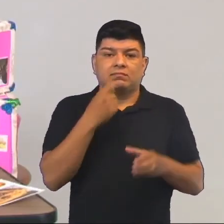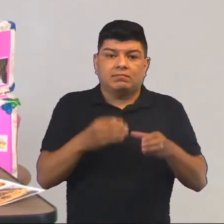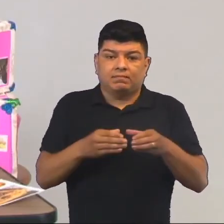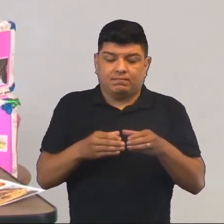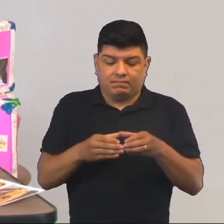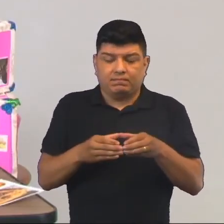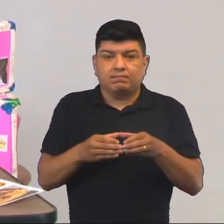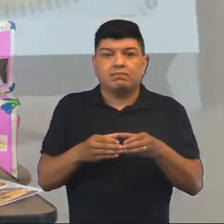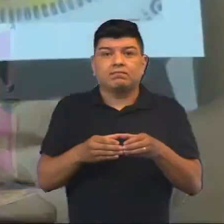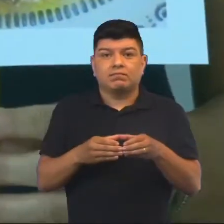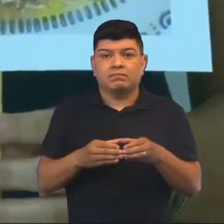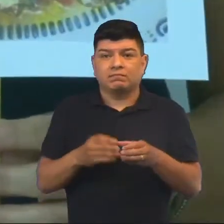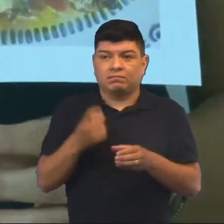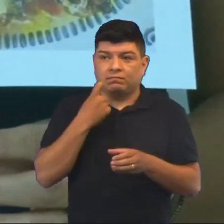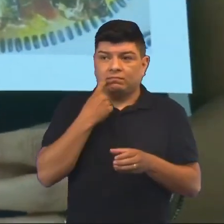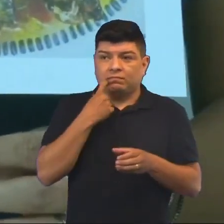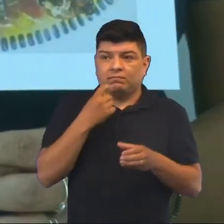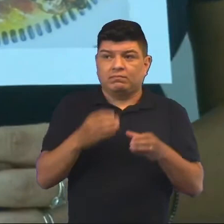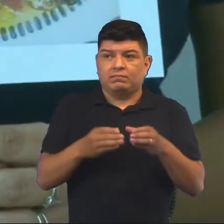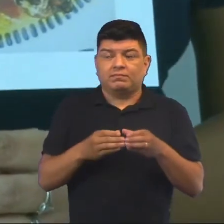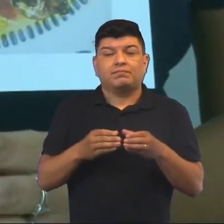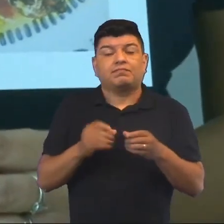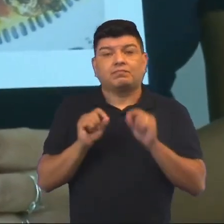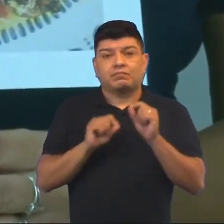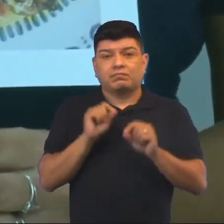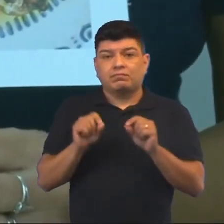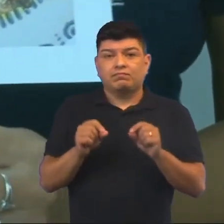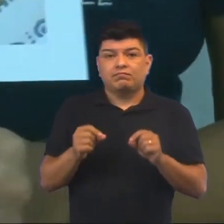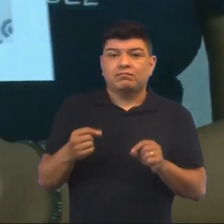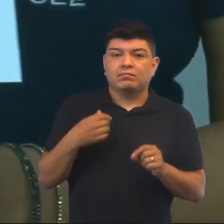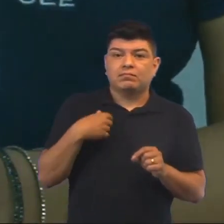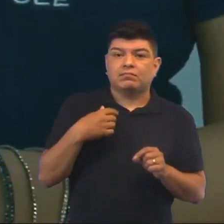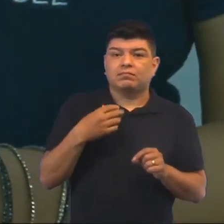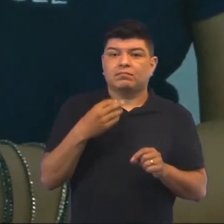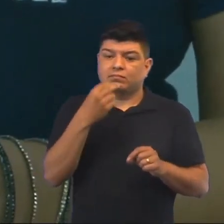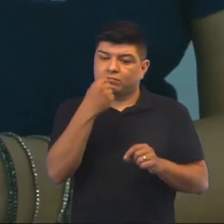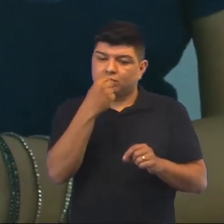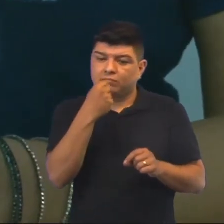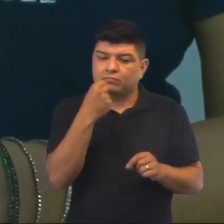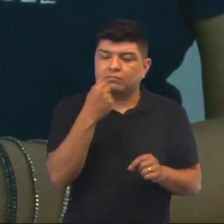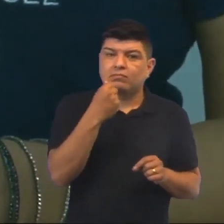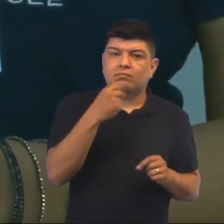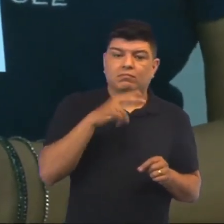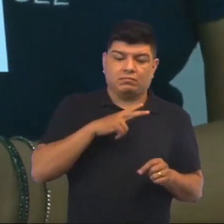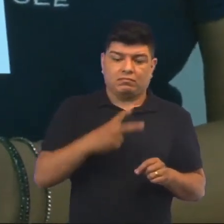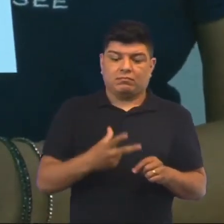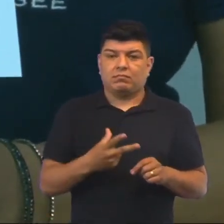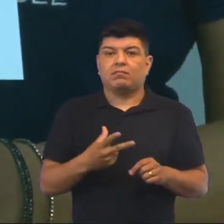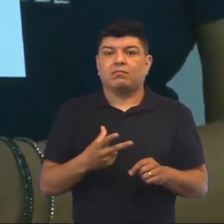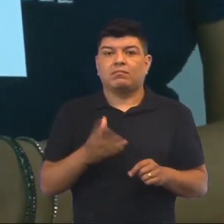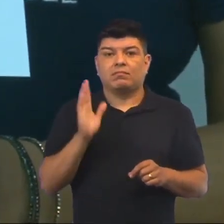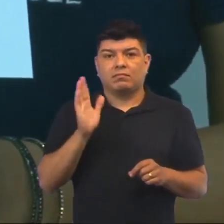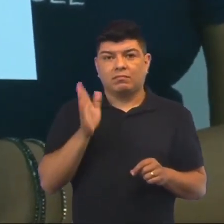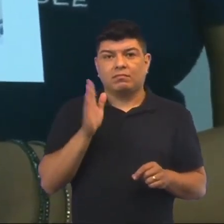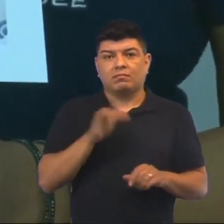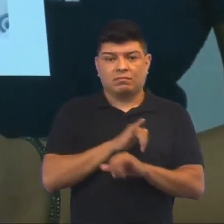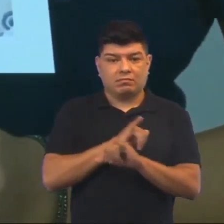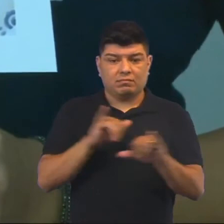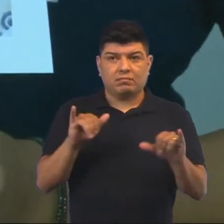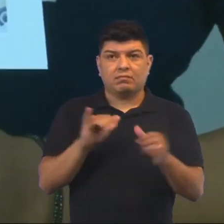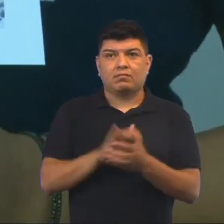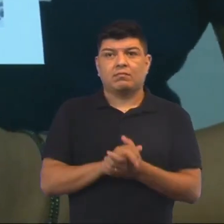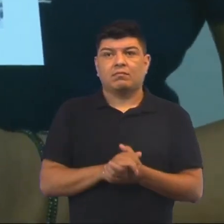sardinha. A sardinha é um prato também muito apreciado pelos portugueses. Já vou logo aqui falando para